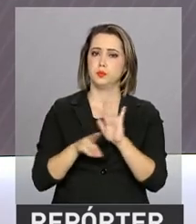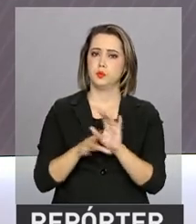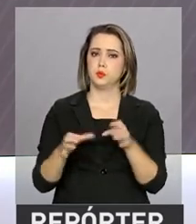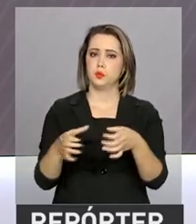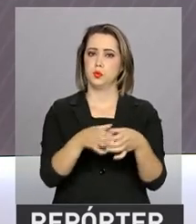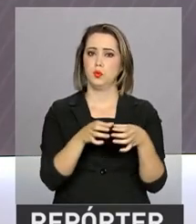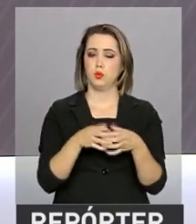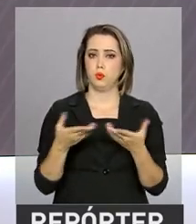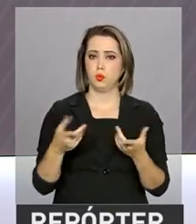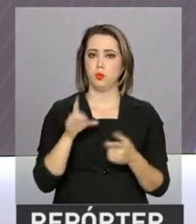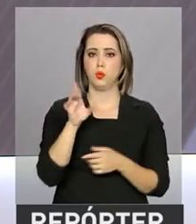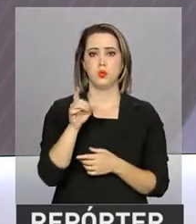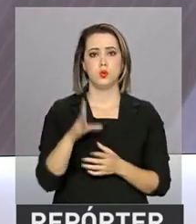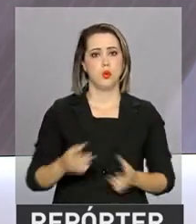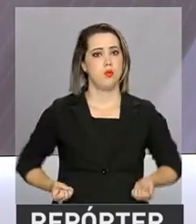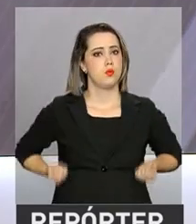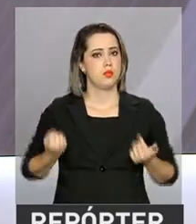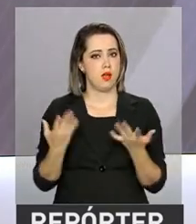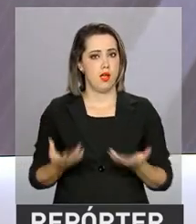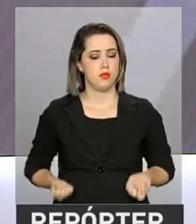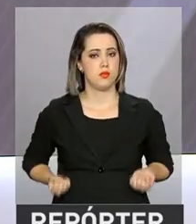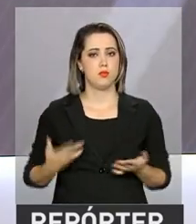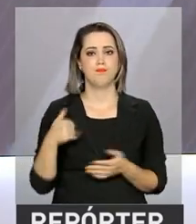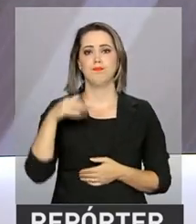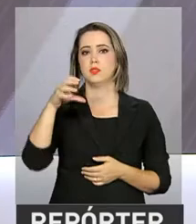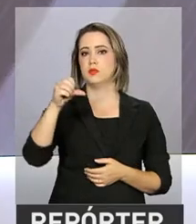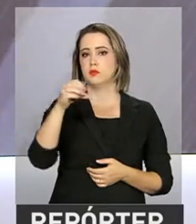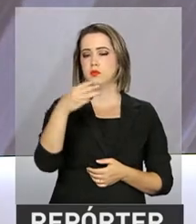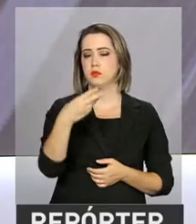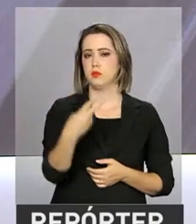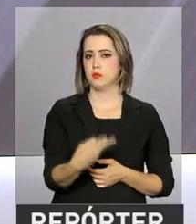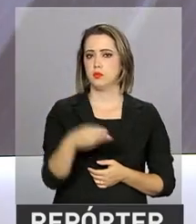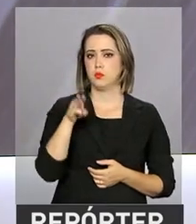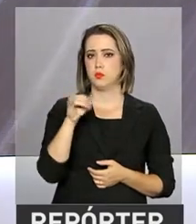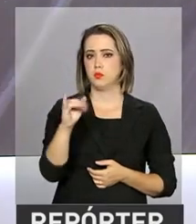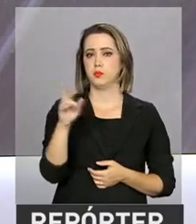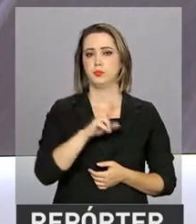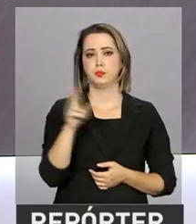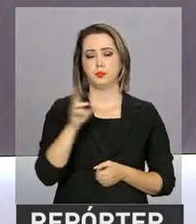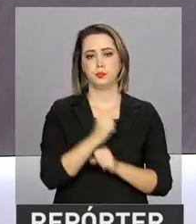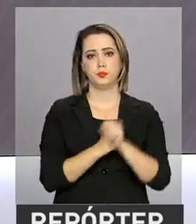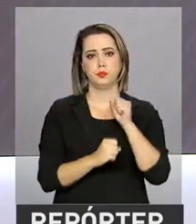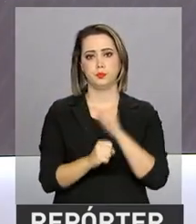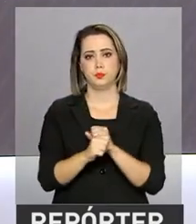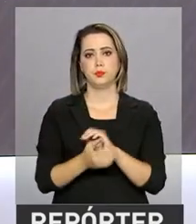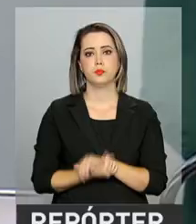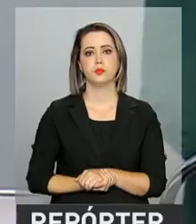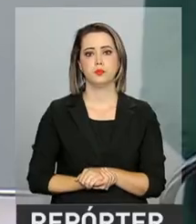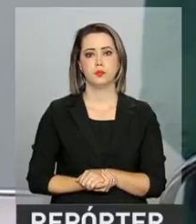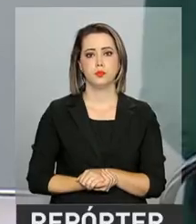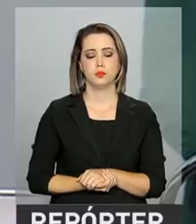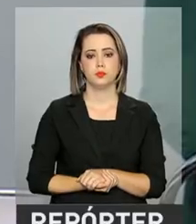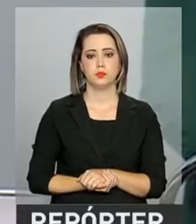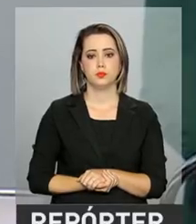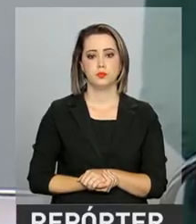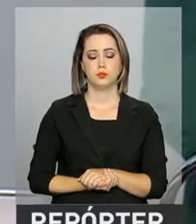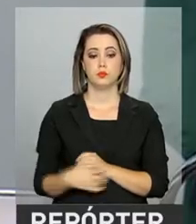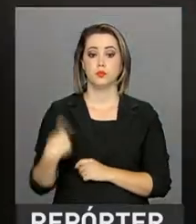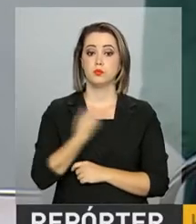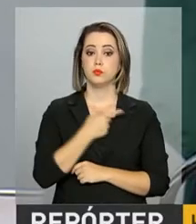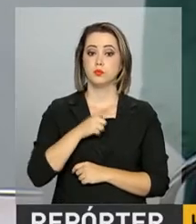Segundo Meirelles, só os gastos na área foram de R$ 92 bilhões de reais no ano passado. Nós